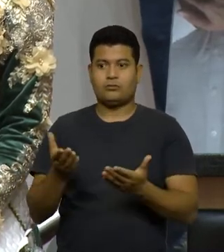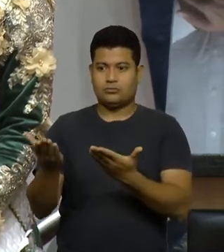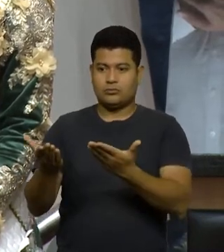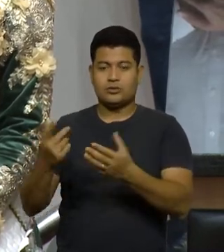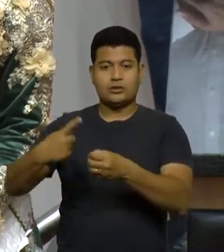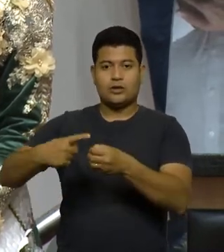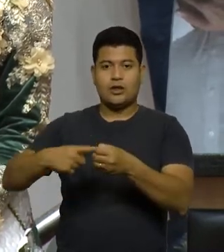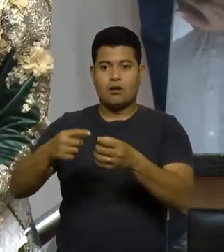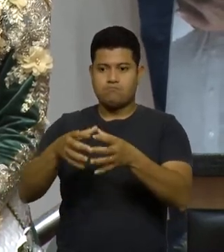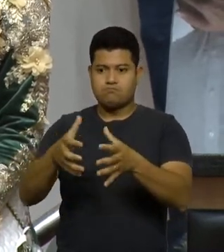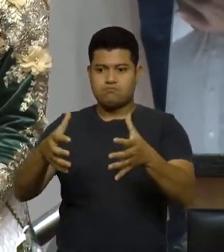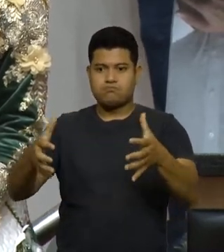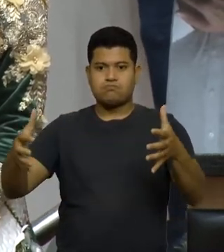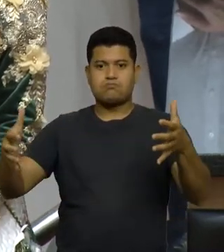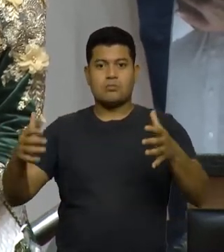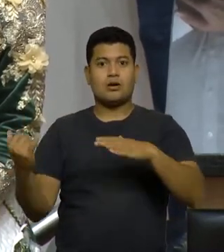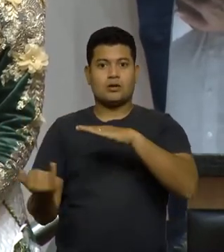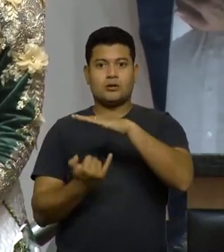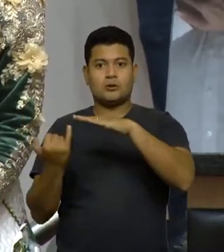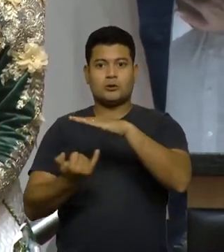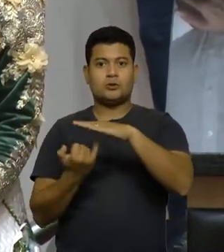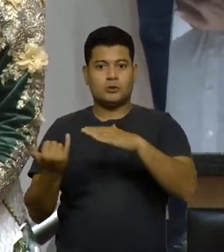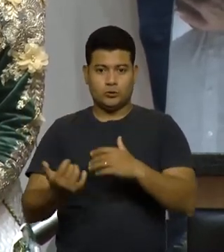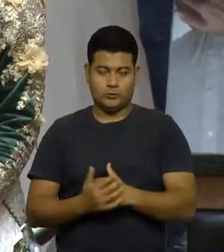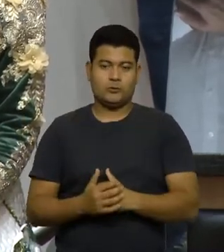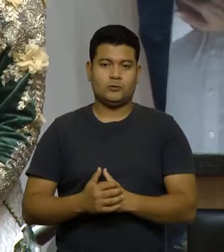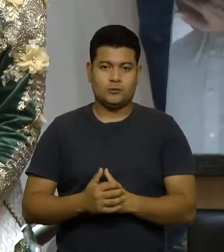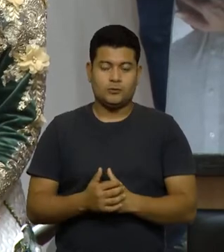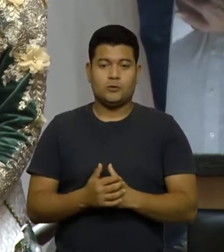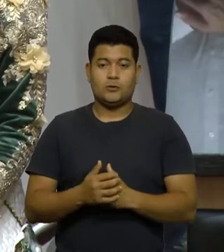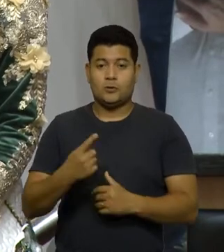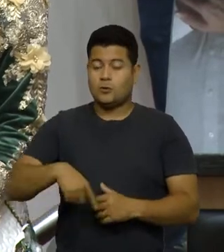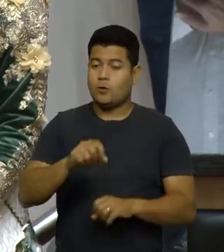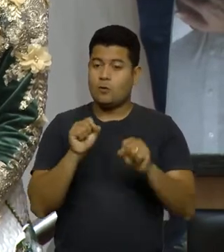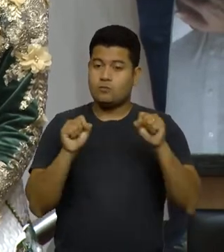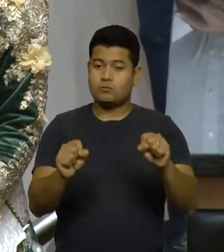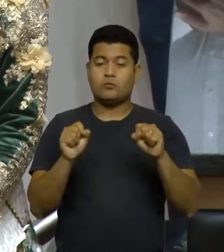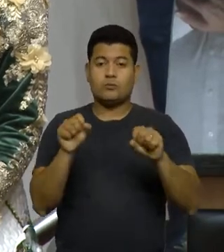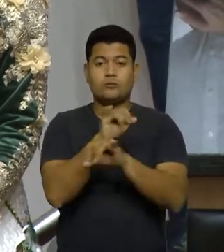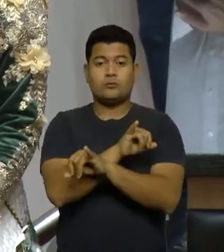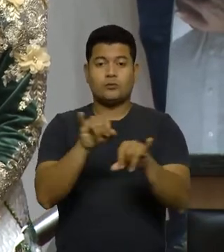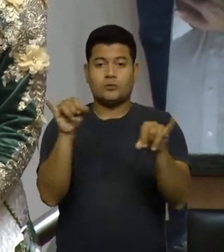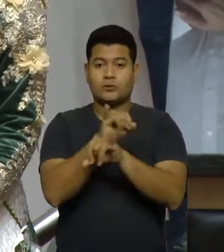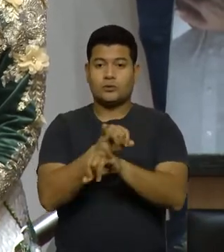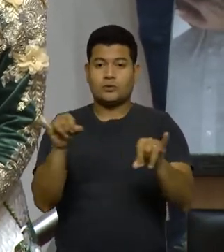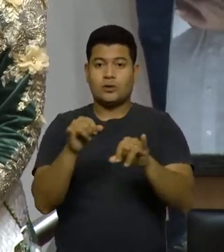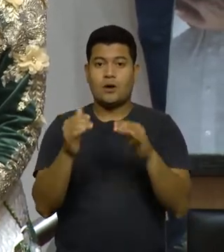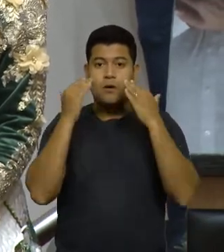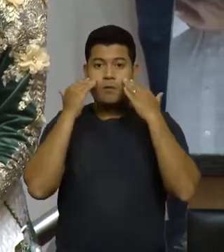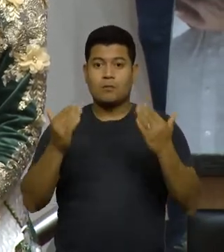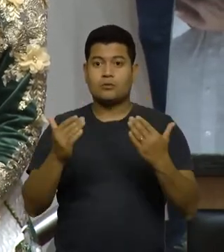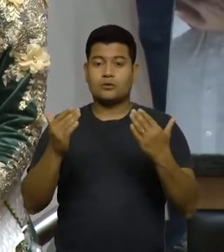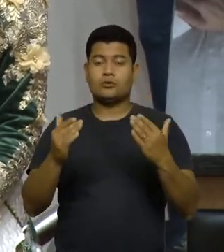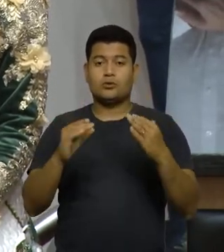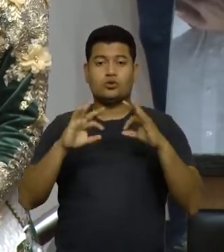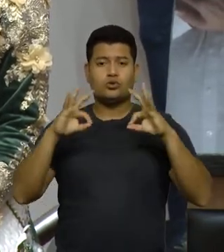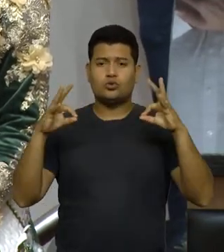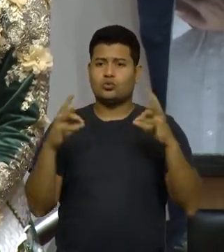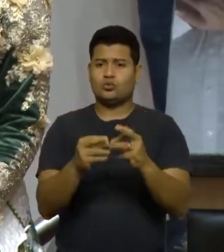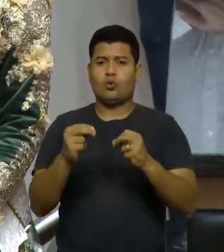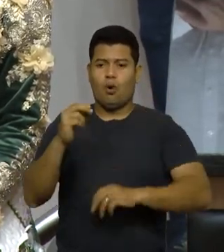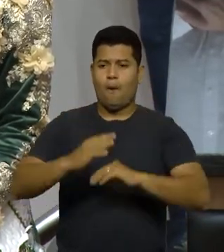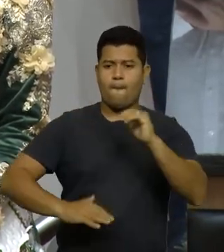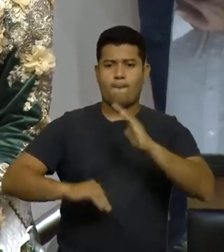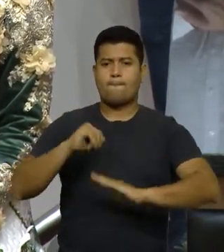de suas indústrias e aonde nós podemos divulgar e estar mostrando melhor todo o potencial